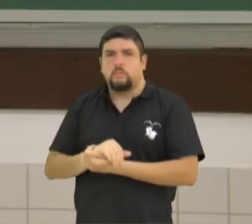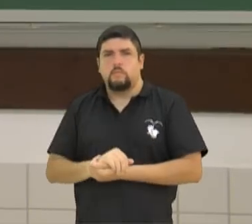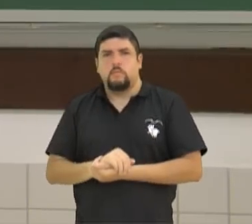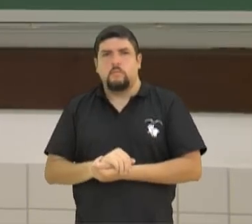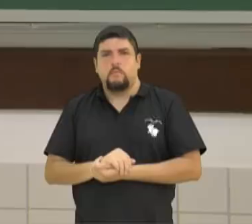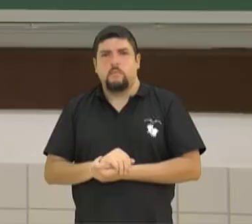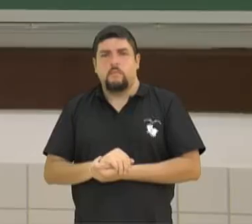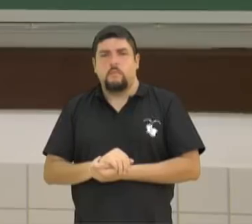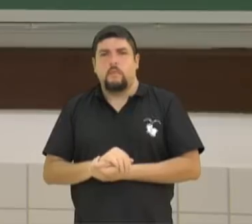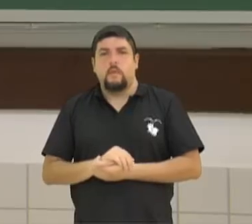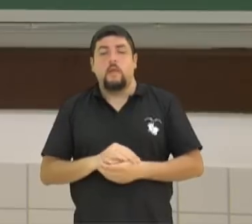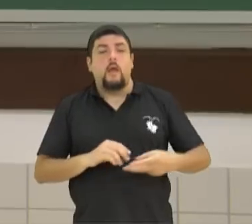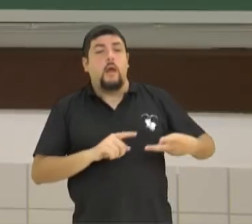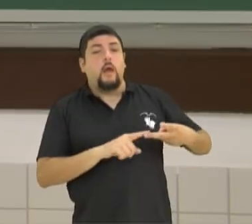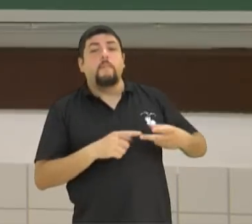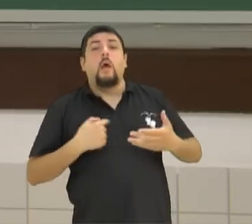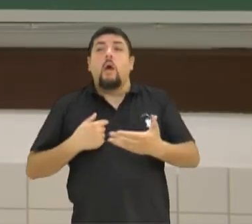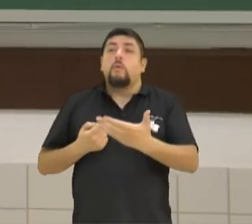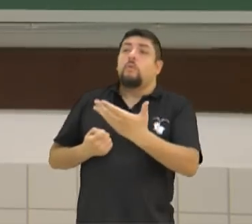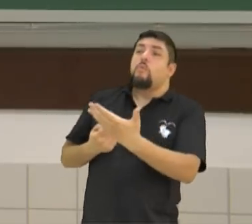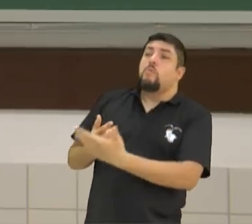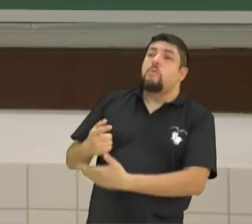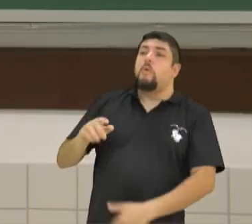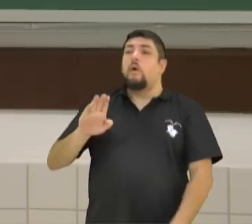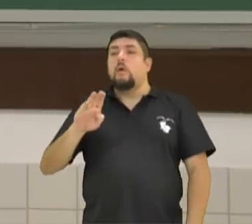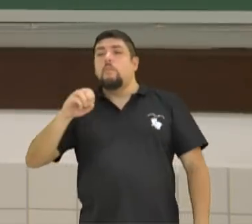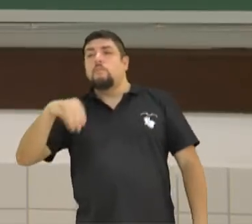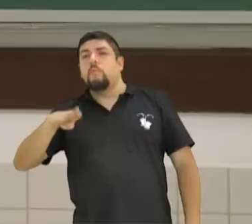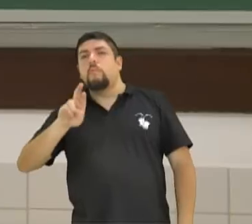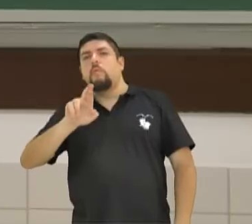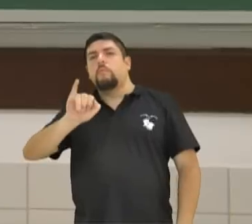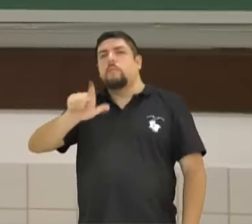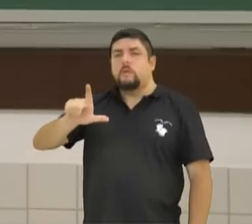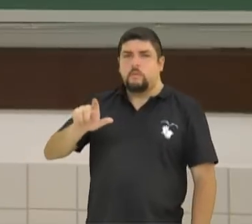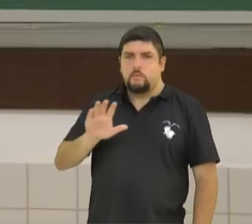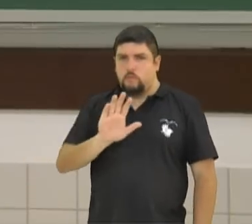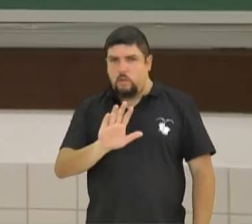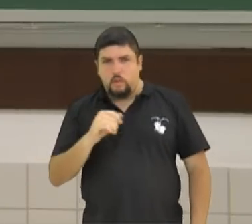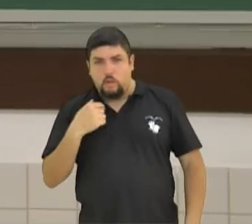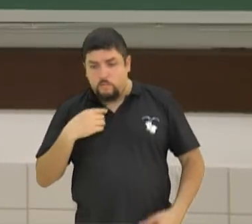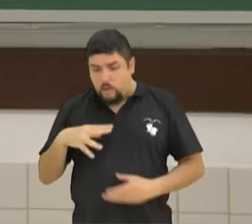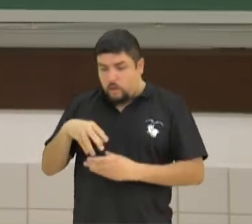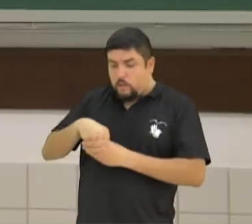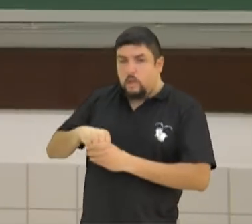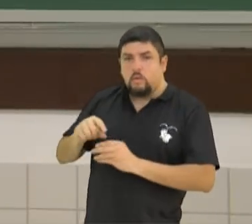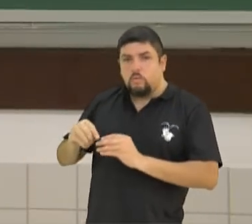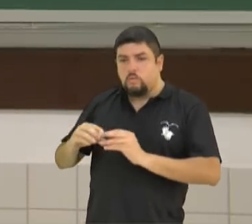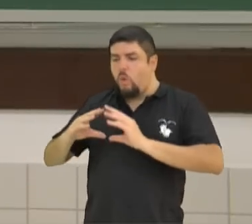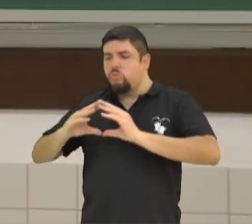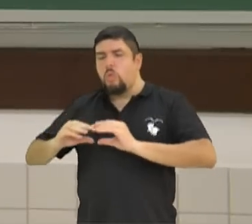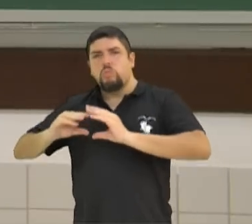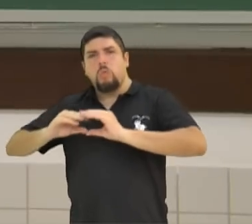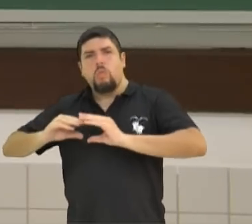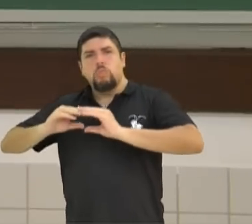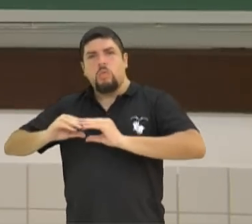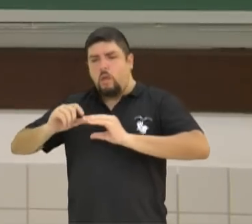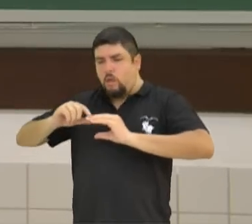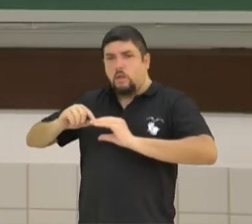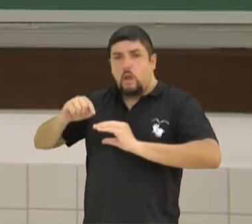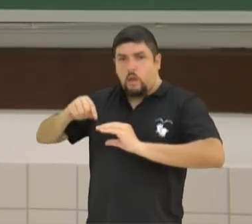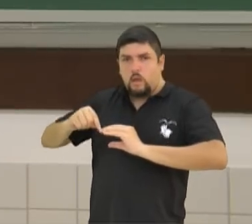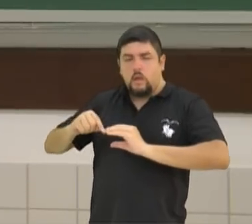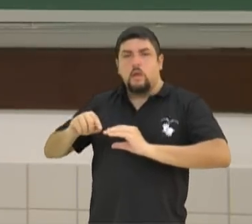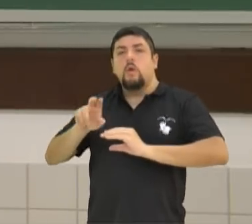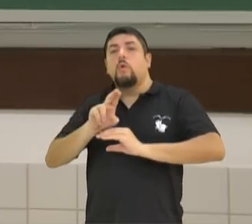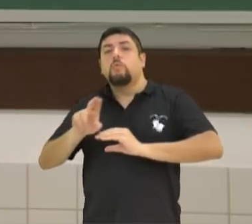mas poderia ser a Solan, poderia ter aí uma outra marca, né? E as pessoas acabam no cotidiano dizendo: ah, vai lá, compra um Bombril